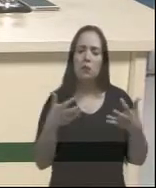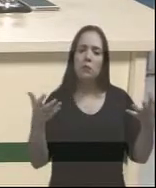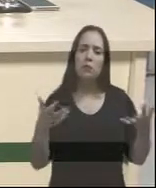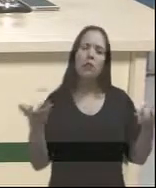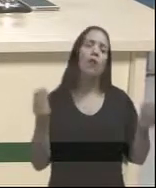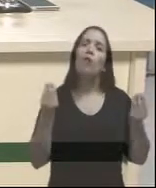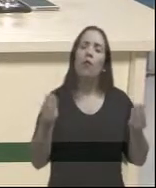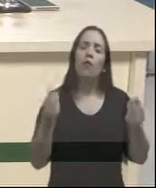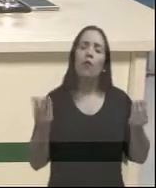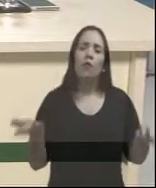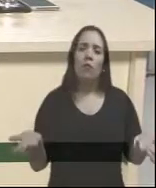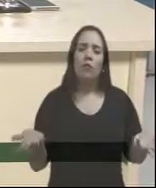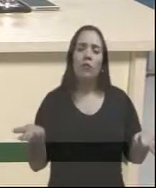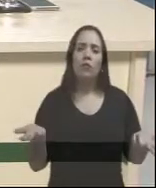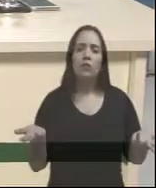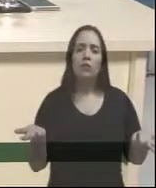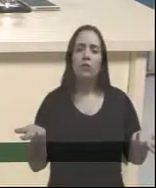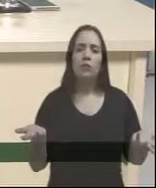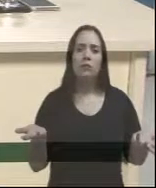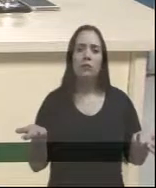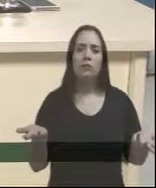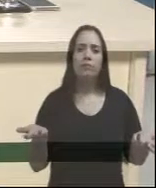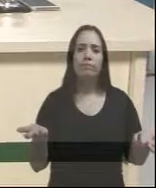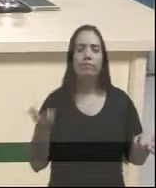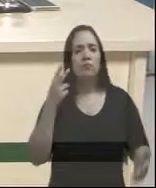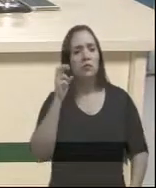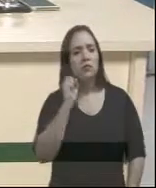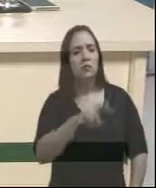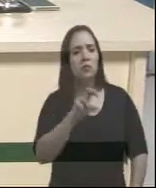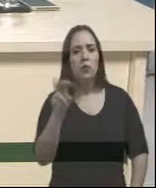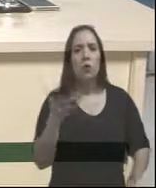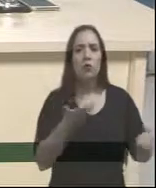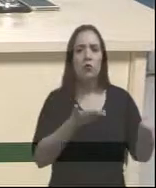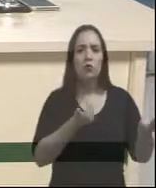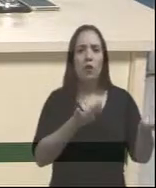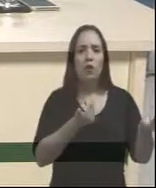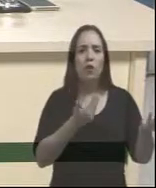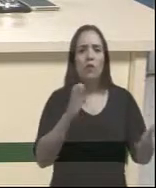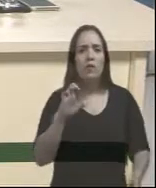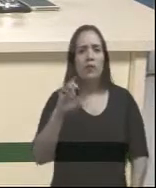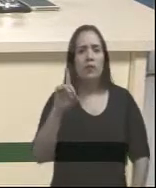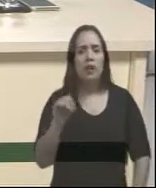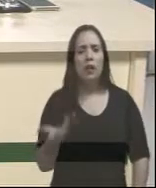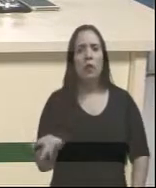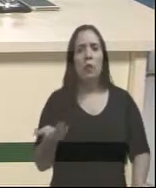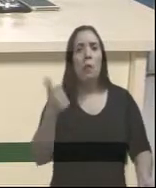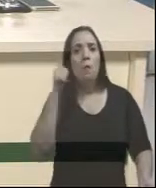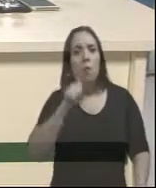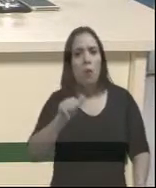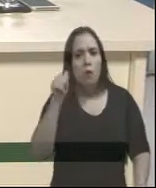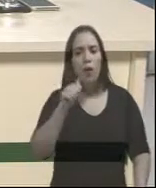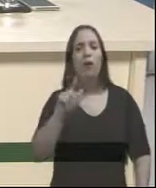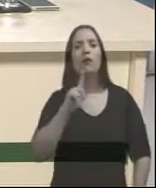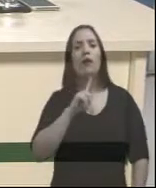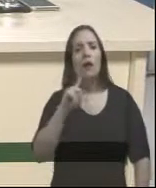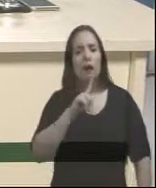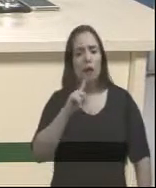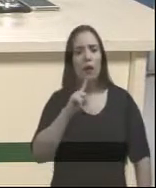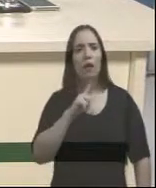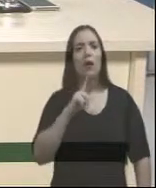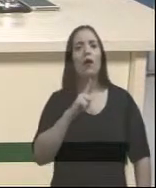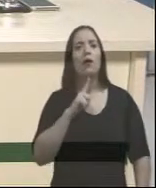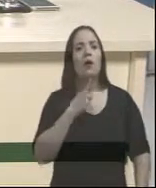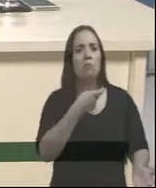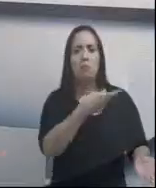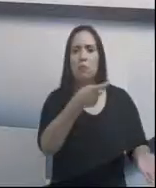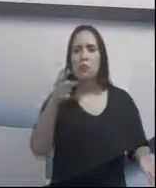Inverteu aí Inverteu. O que a gente vê são jovens, e mal começou a vida, mulheres, a quantidade de mulheres que estão matando nessa cidade, no estado